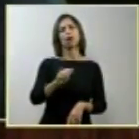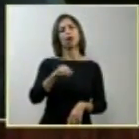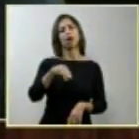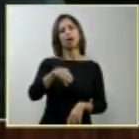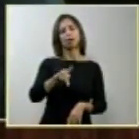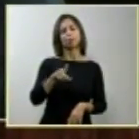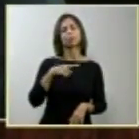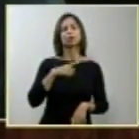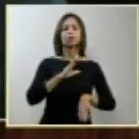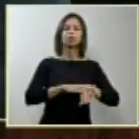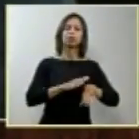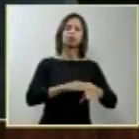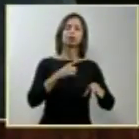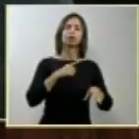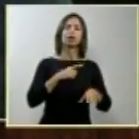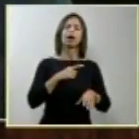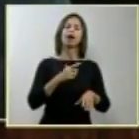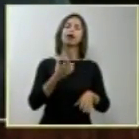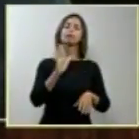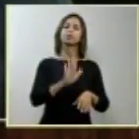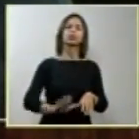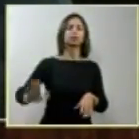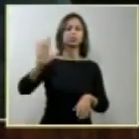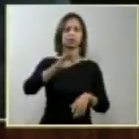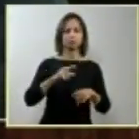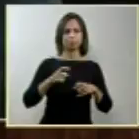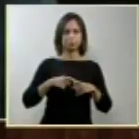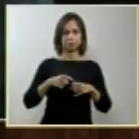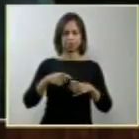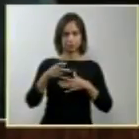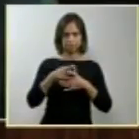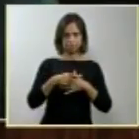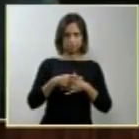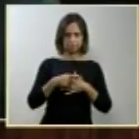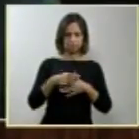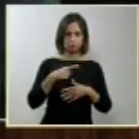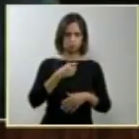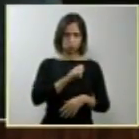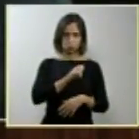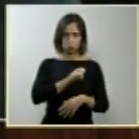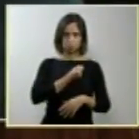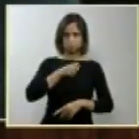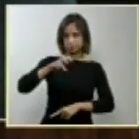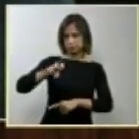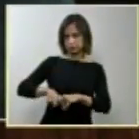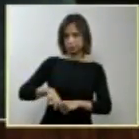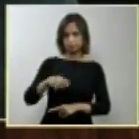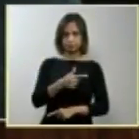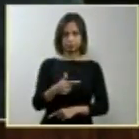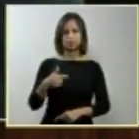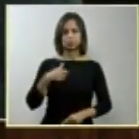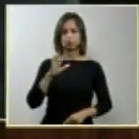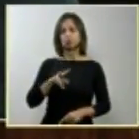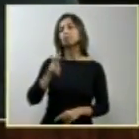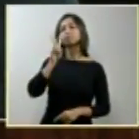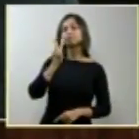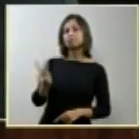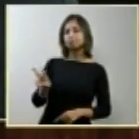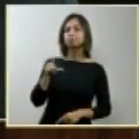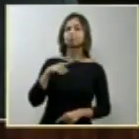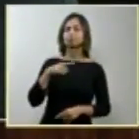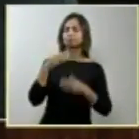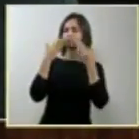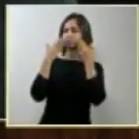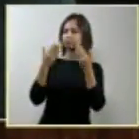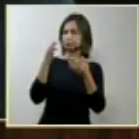Academia Nacional de Medicina, a cadeira 22, e presenciei a assunção